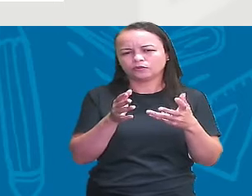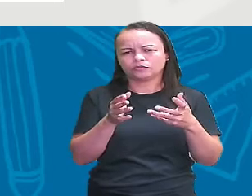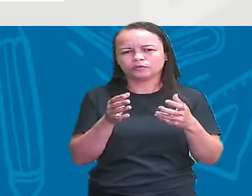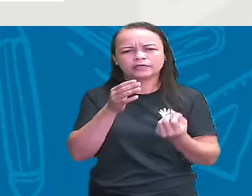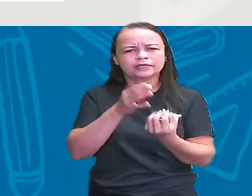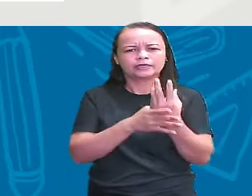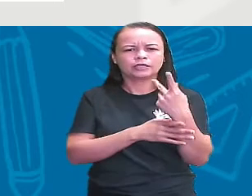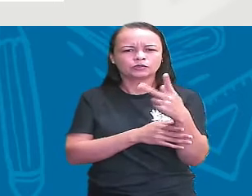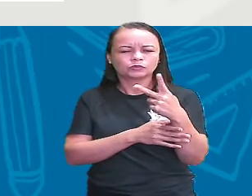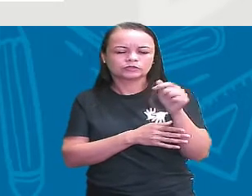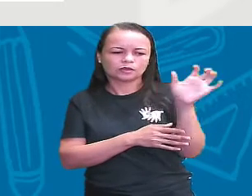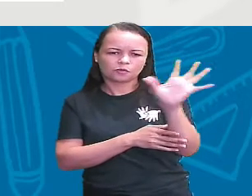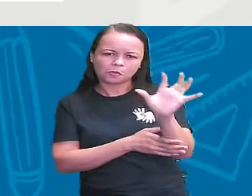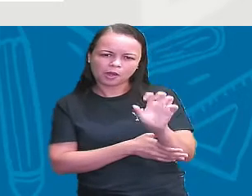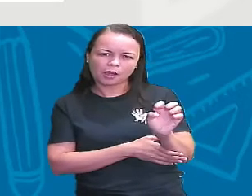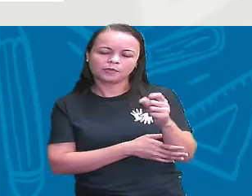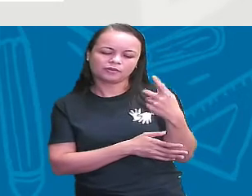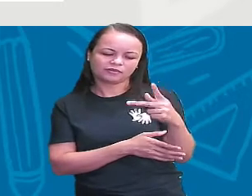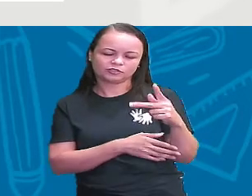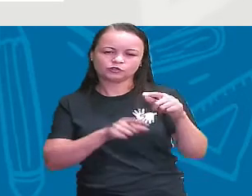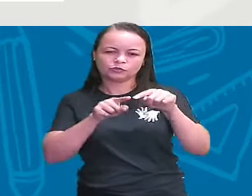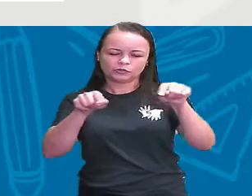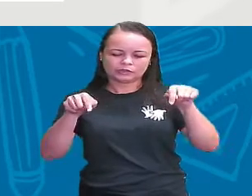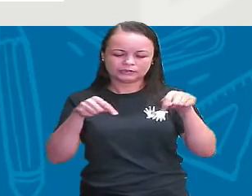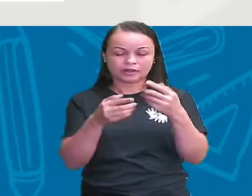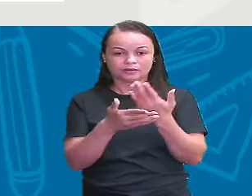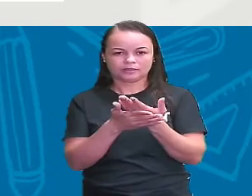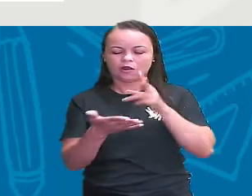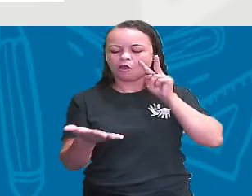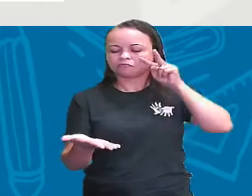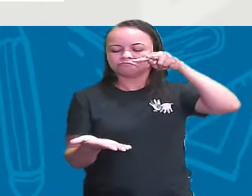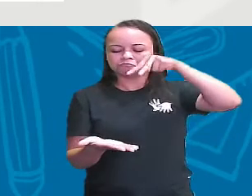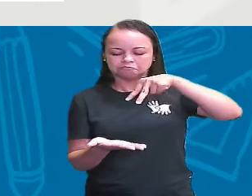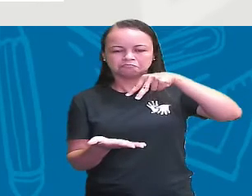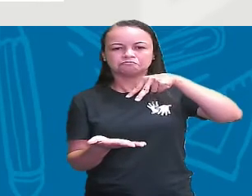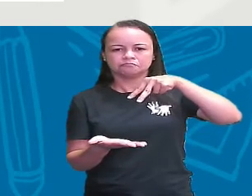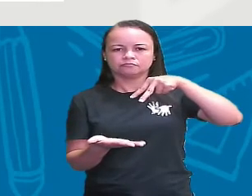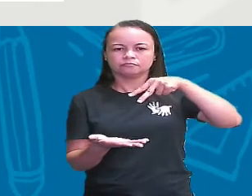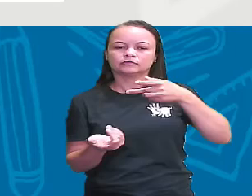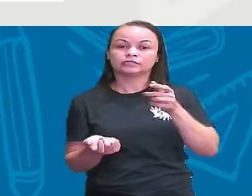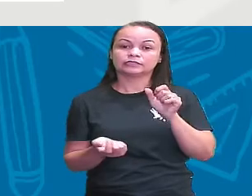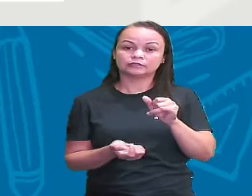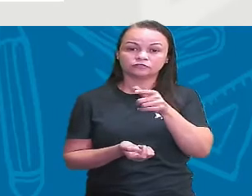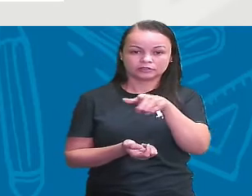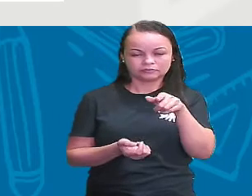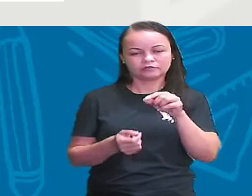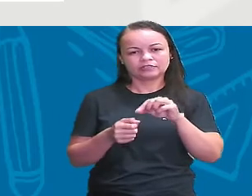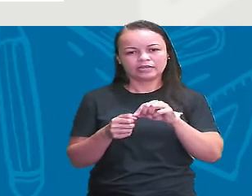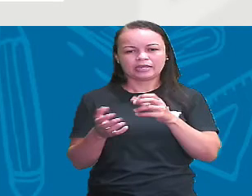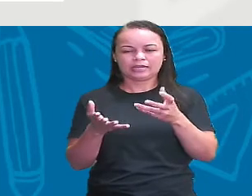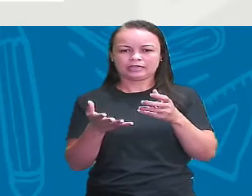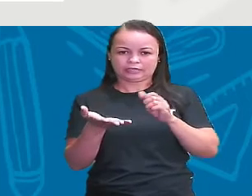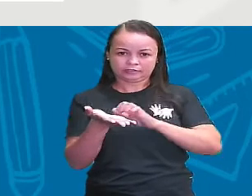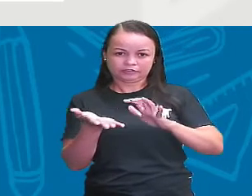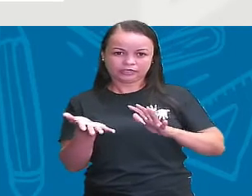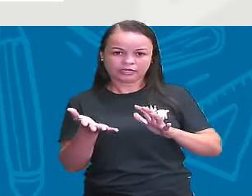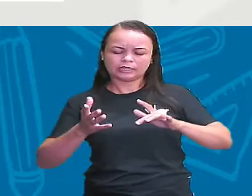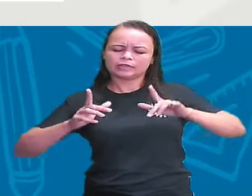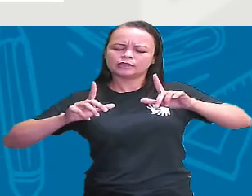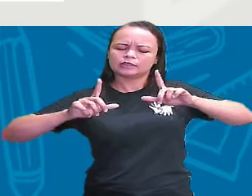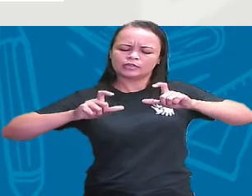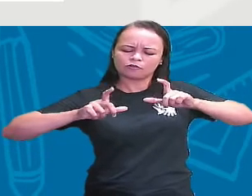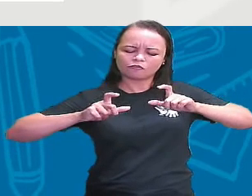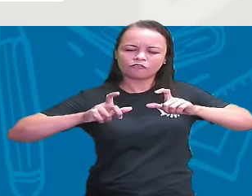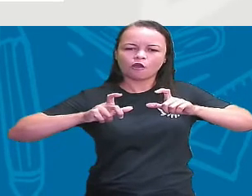mental na sua sala de aula vista de cima. Fez, realizou a atividade? Tira uma foto,